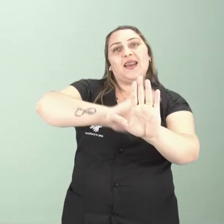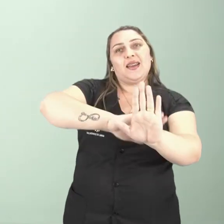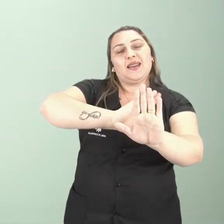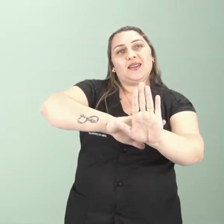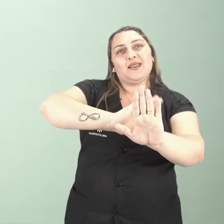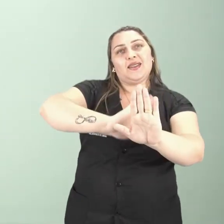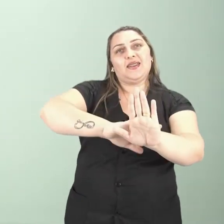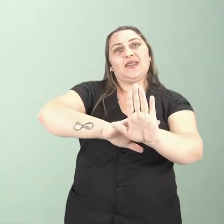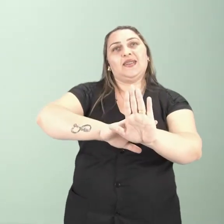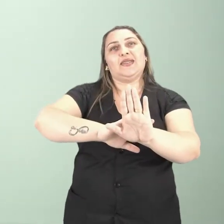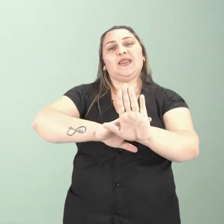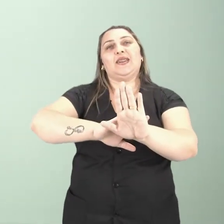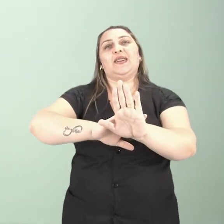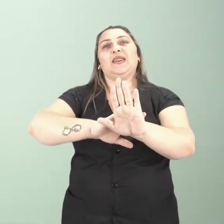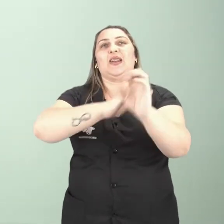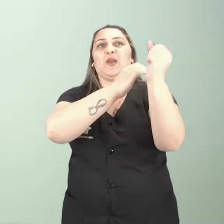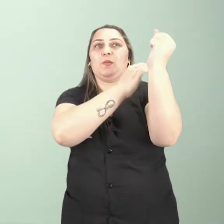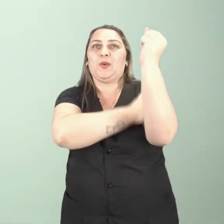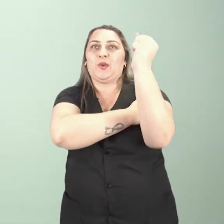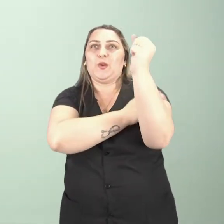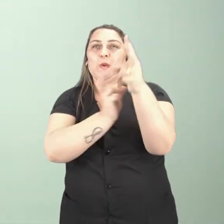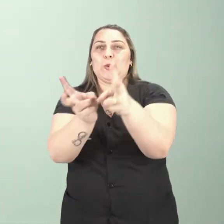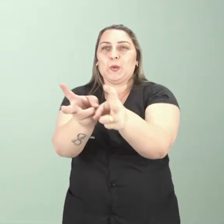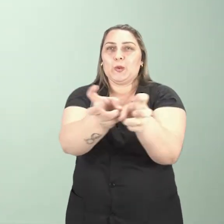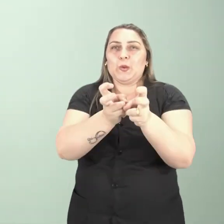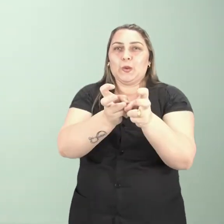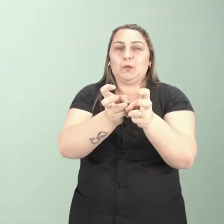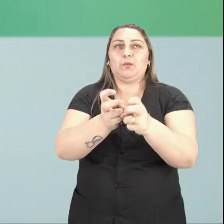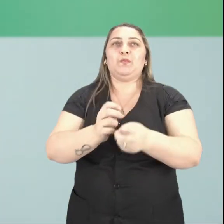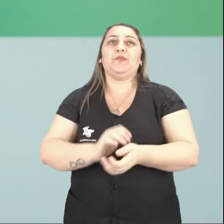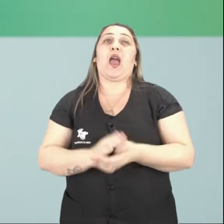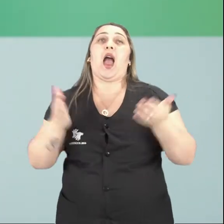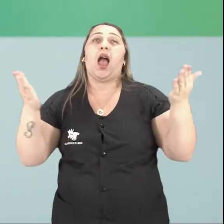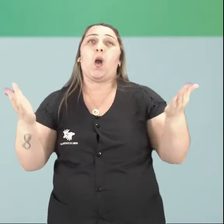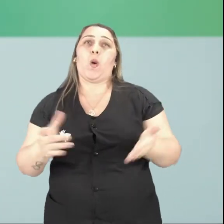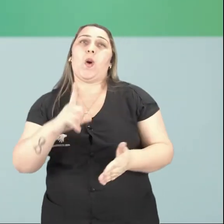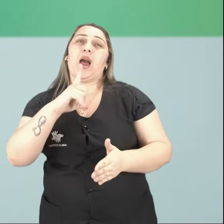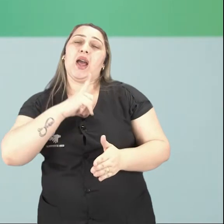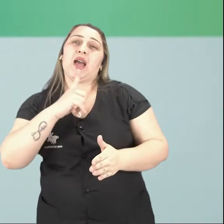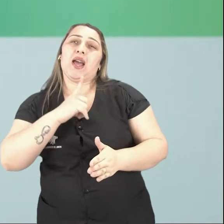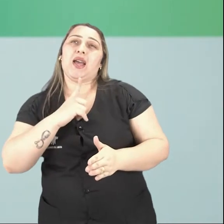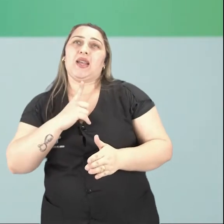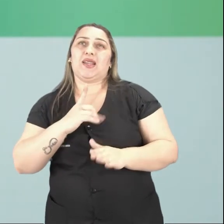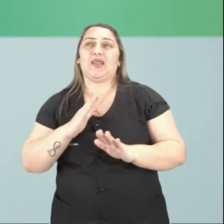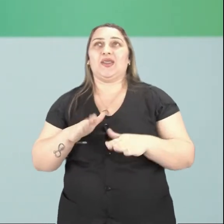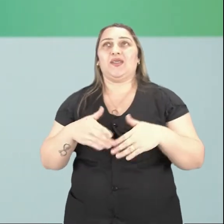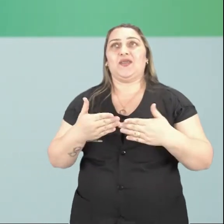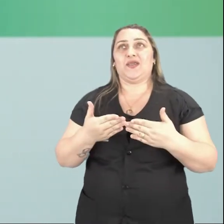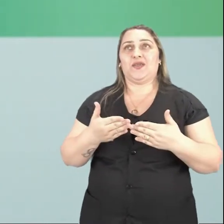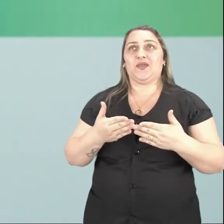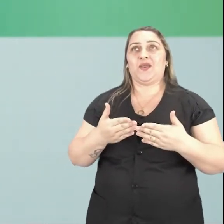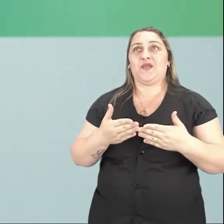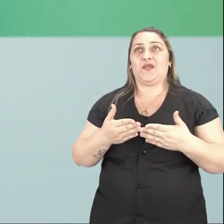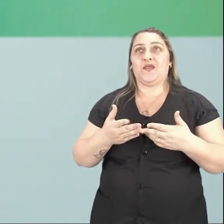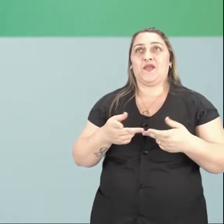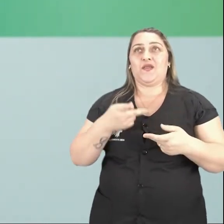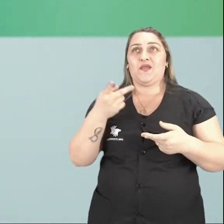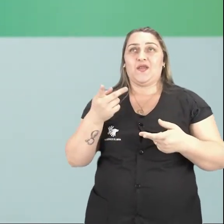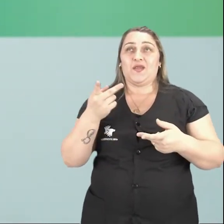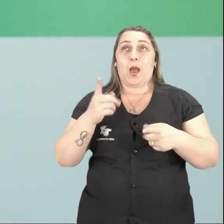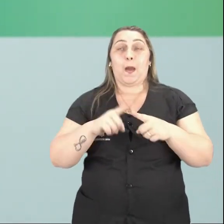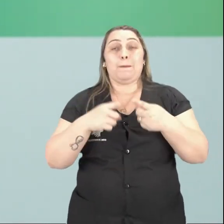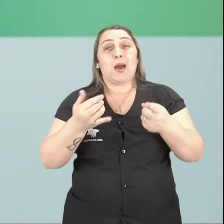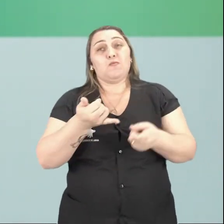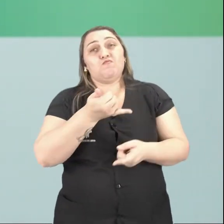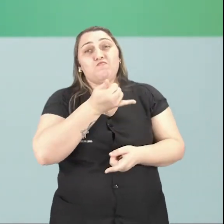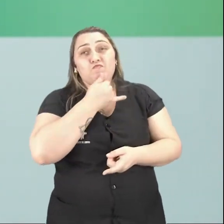ideologia, a dominação e a exploração. Agora, eu tenho aqui um assunto que eu gostaria de poder comentar largamente,